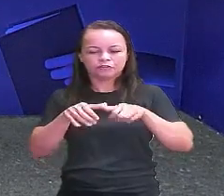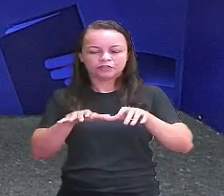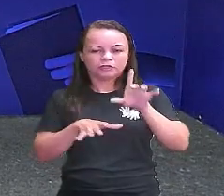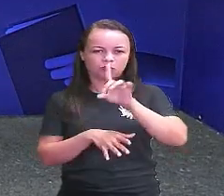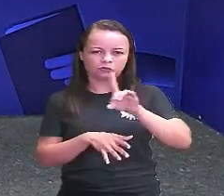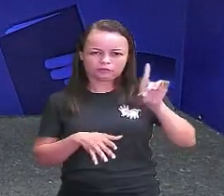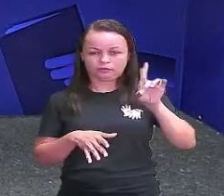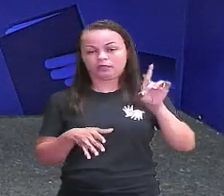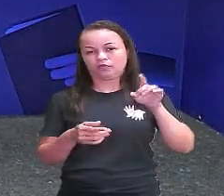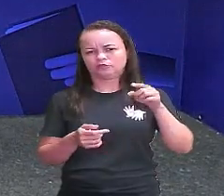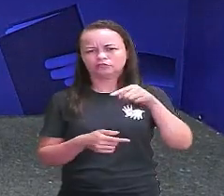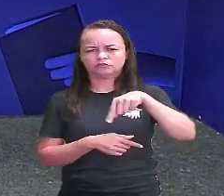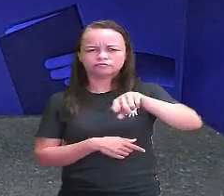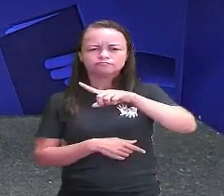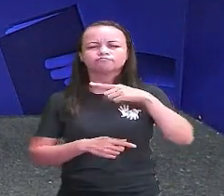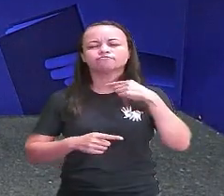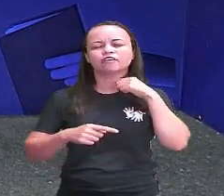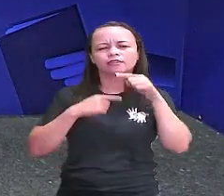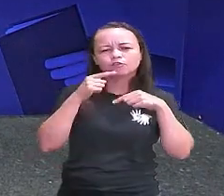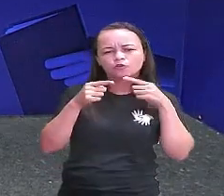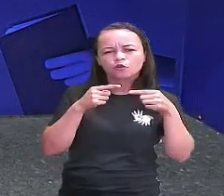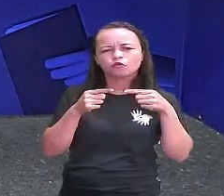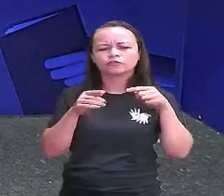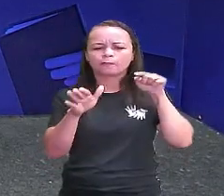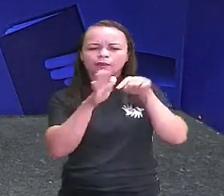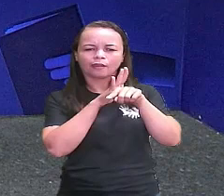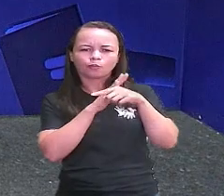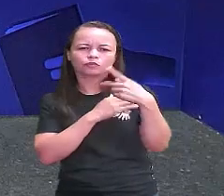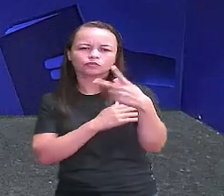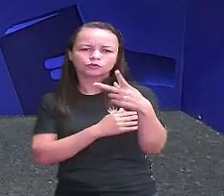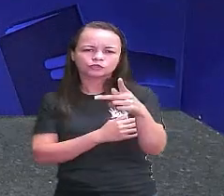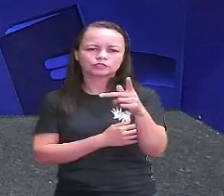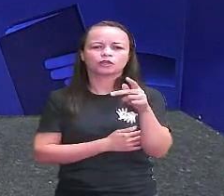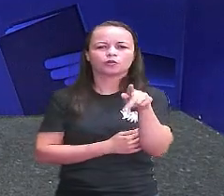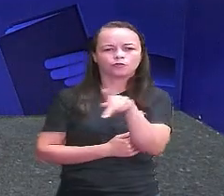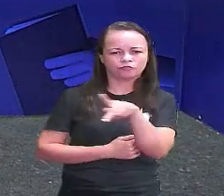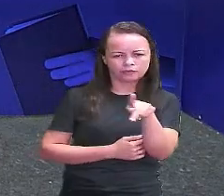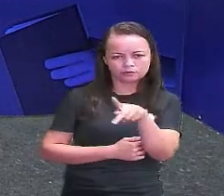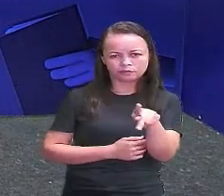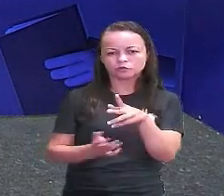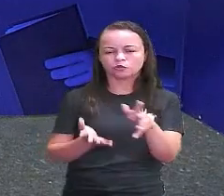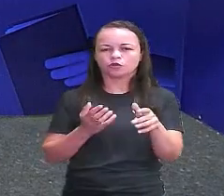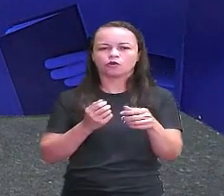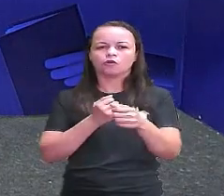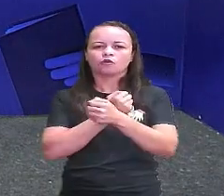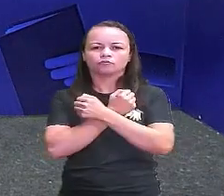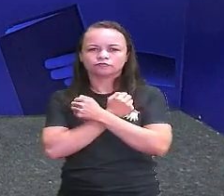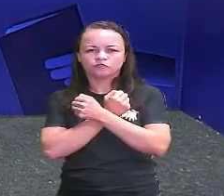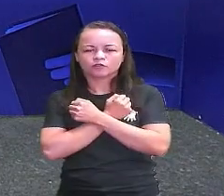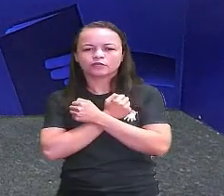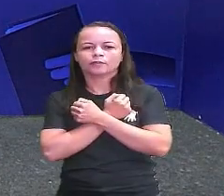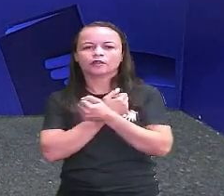levem eventuais dúvidas até o seu professor, até a sua professora. Fiquem com Deus, um forte